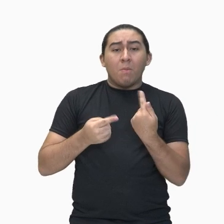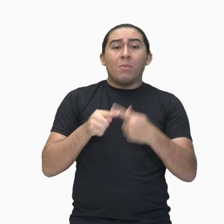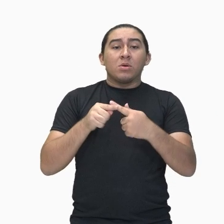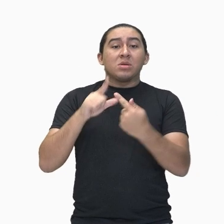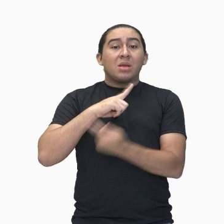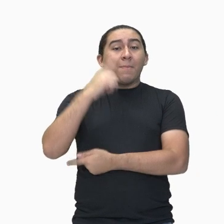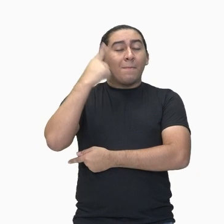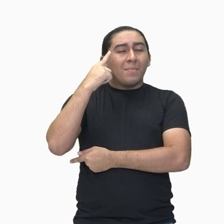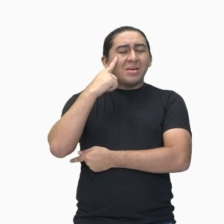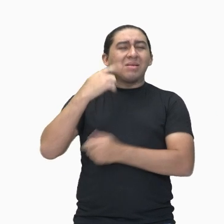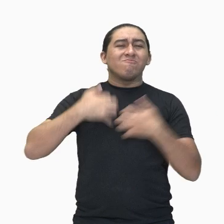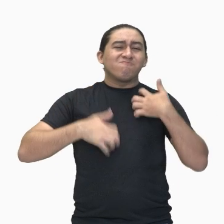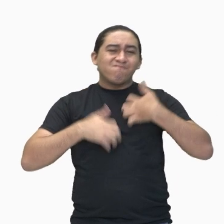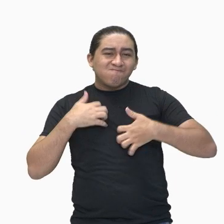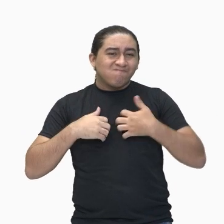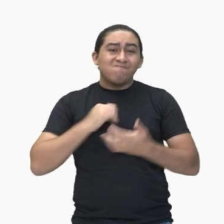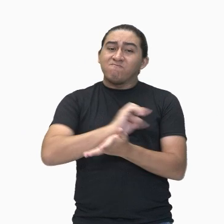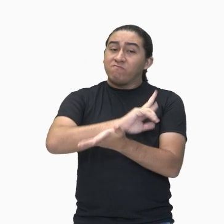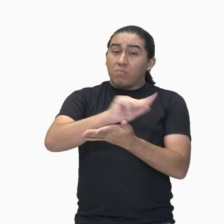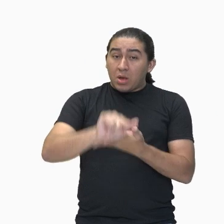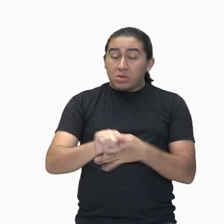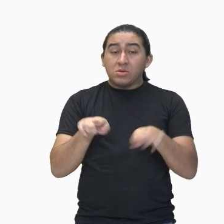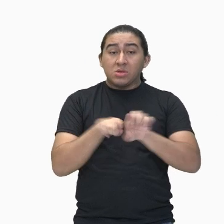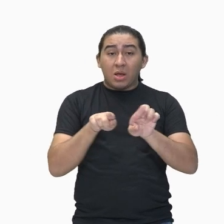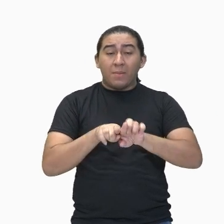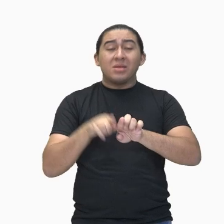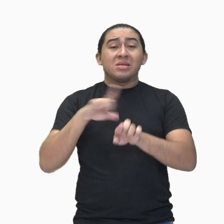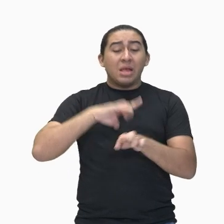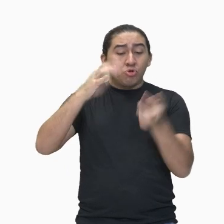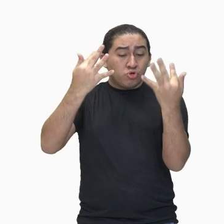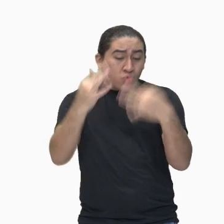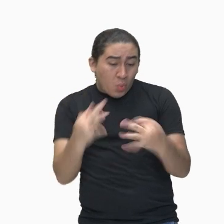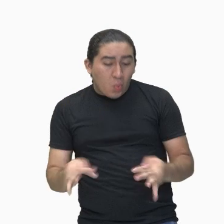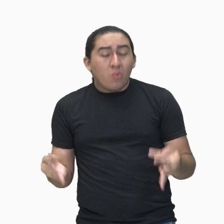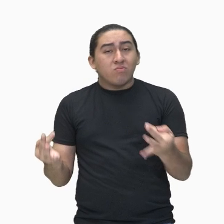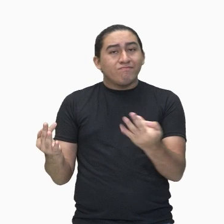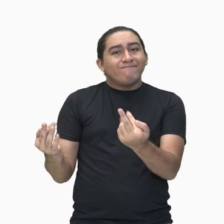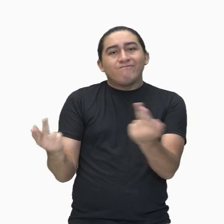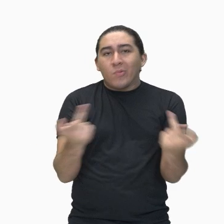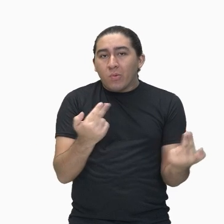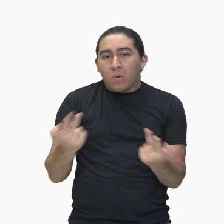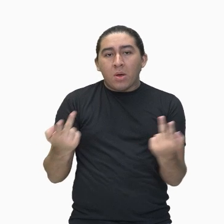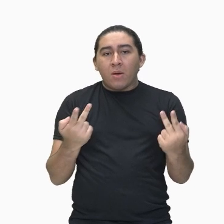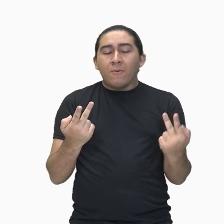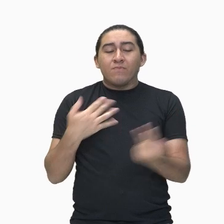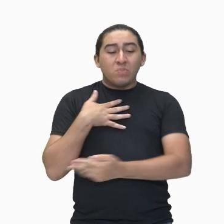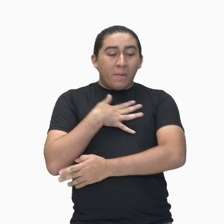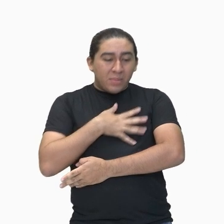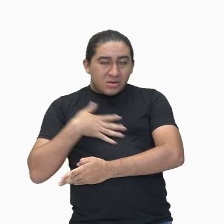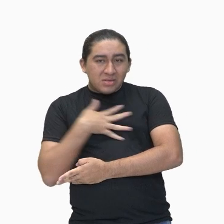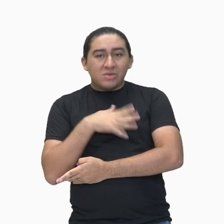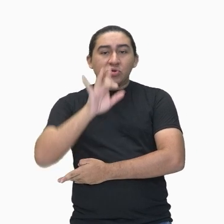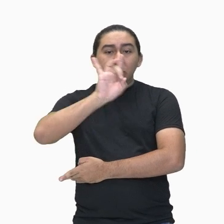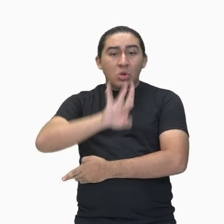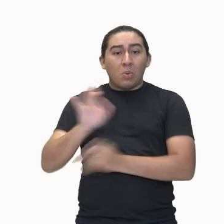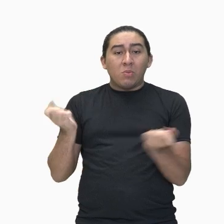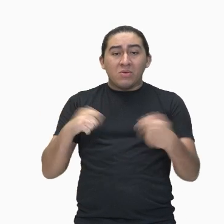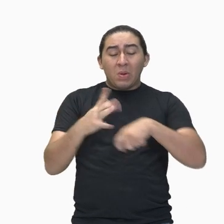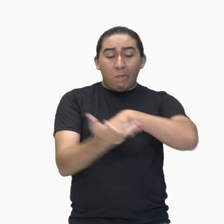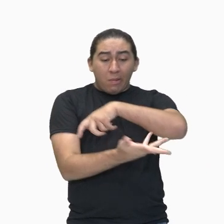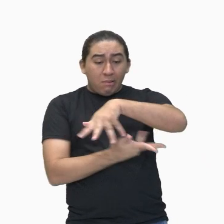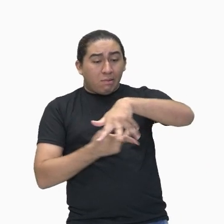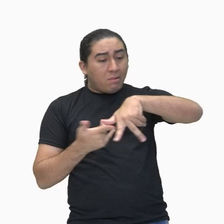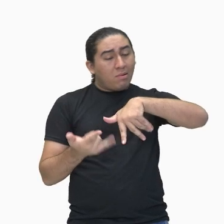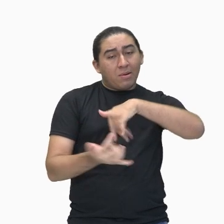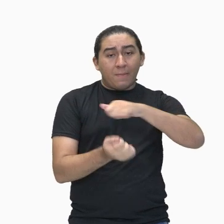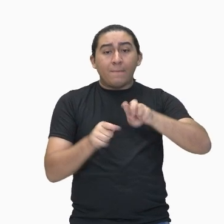de tormentos. Para martírio ao bem são semelhantes. O prazer com a pena se embaraça.